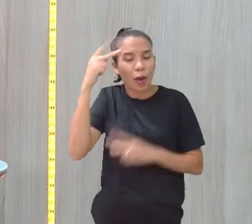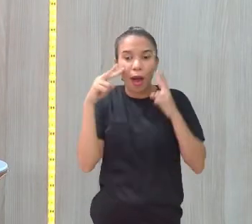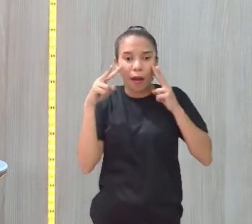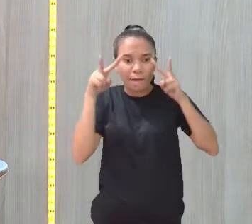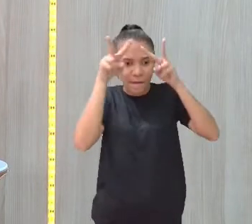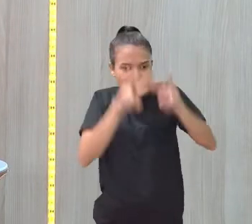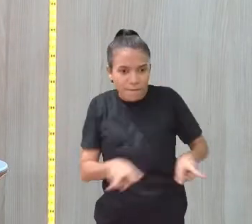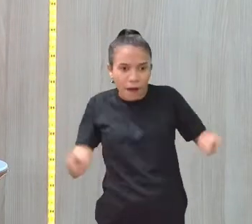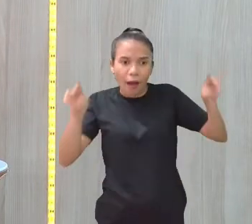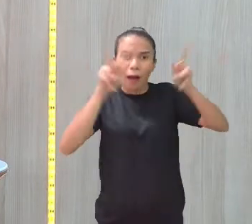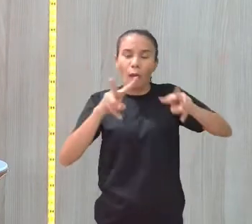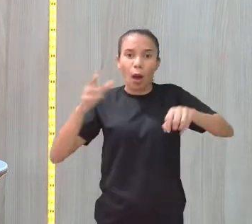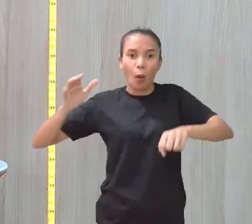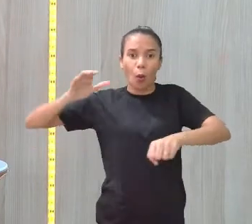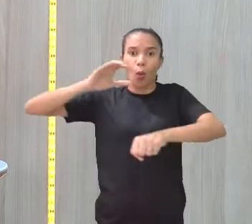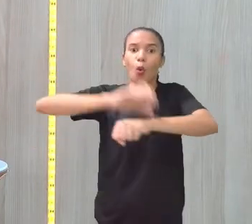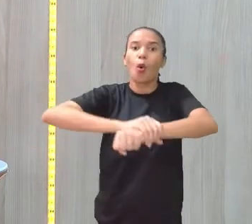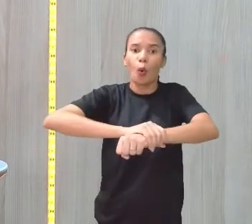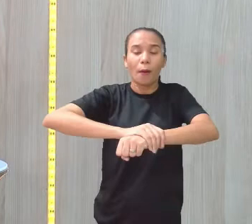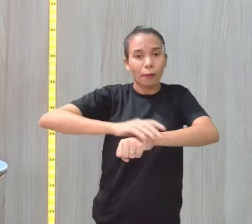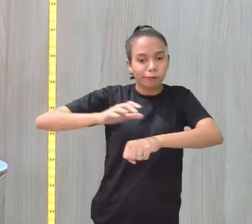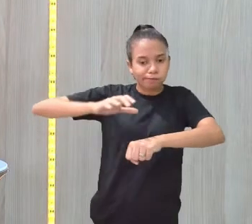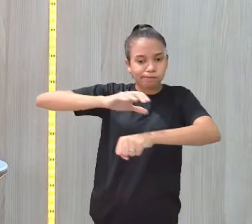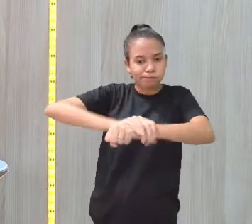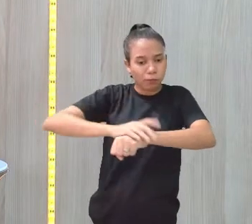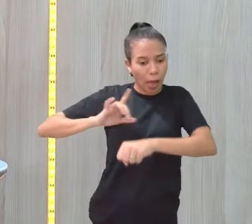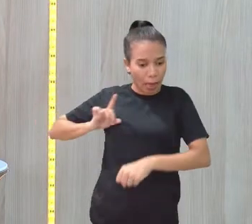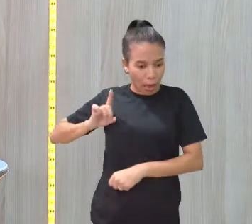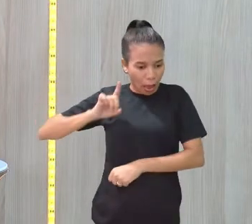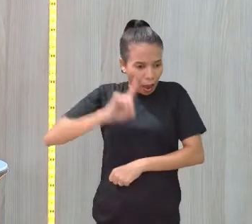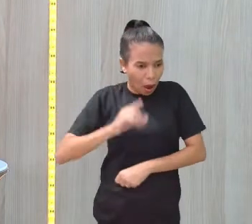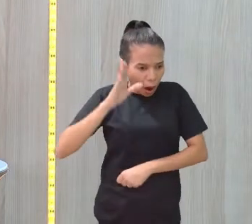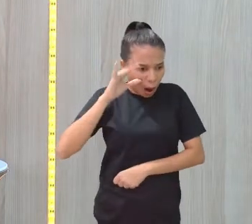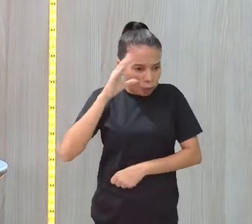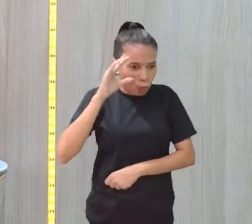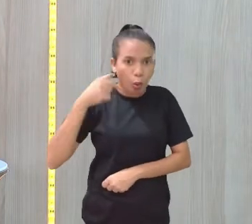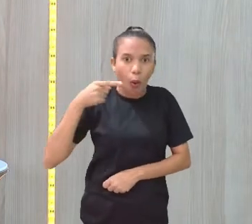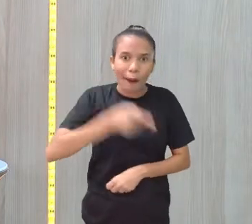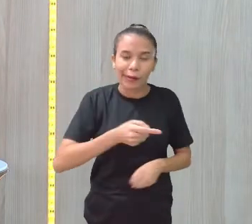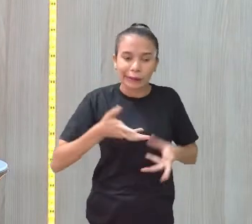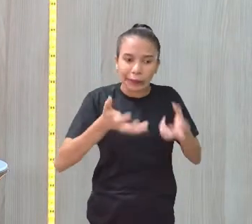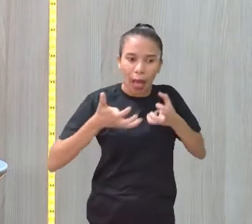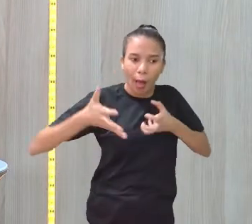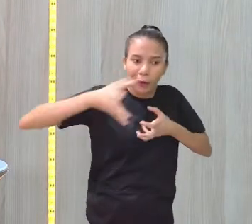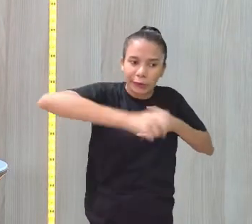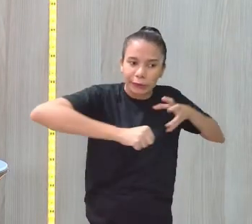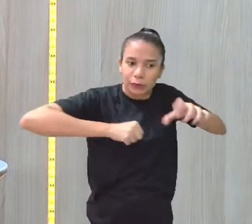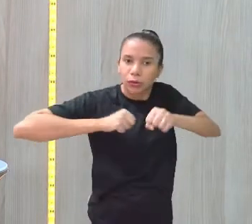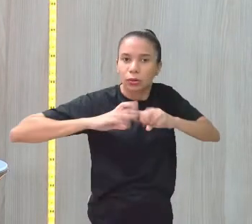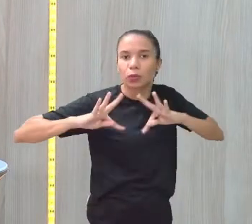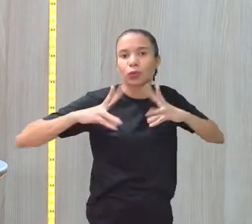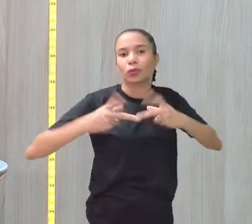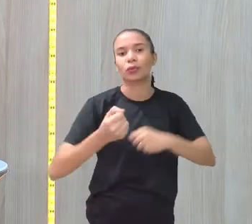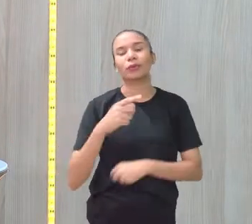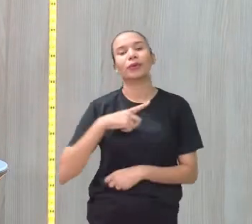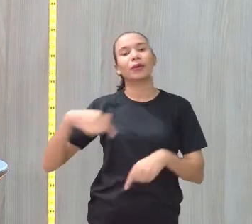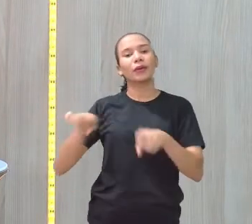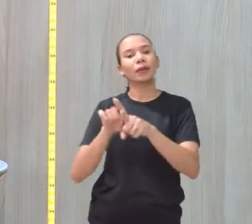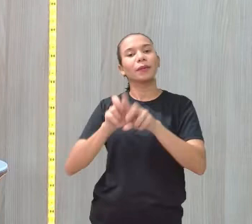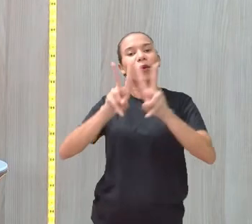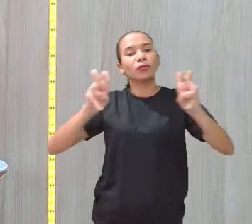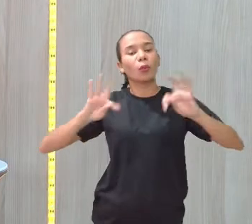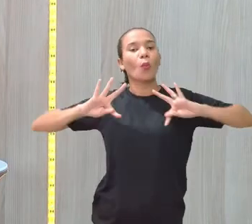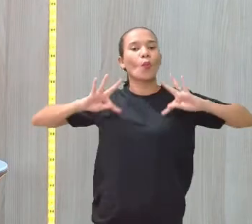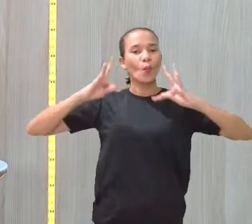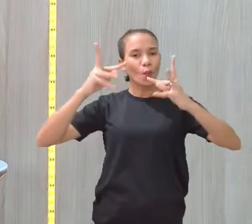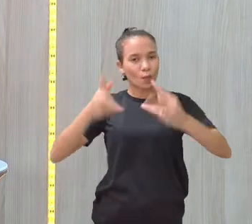visar, né, esses colonizadores a explorar aquela região, né? Isso por ser, né, tão rico em relação a